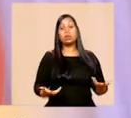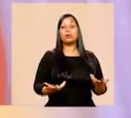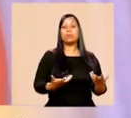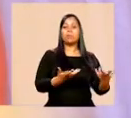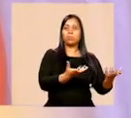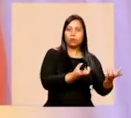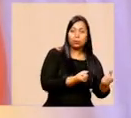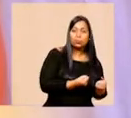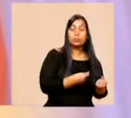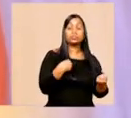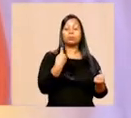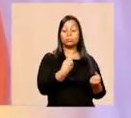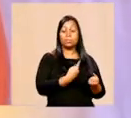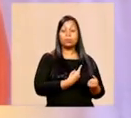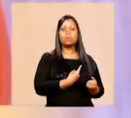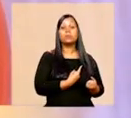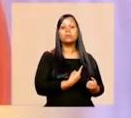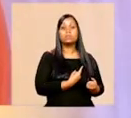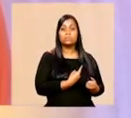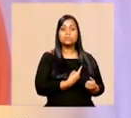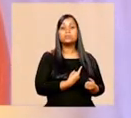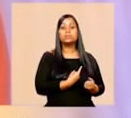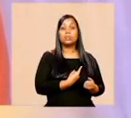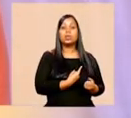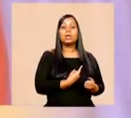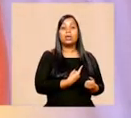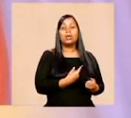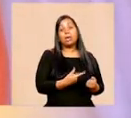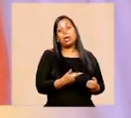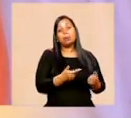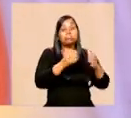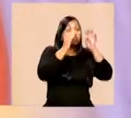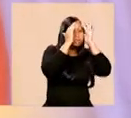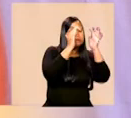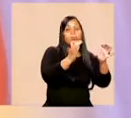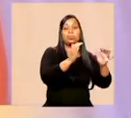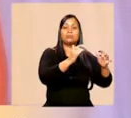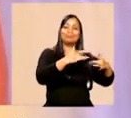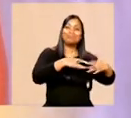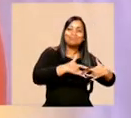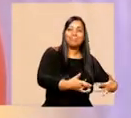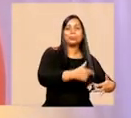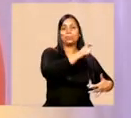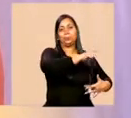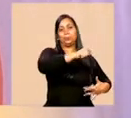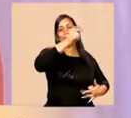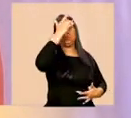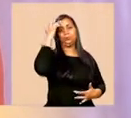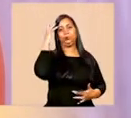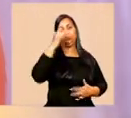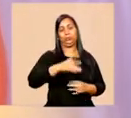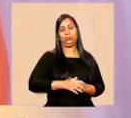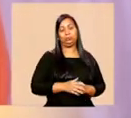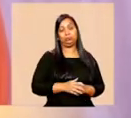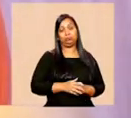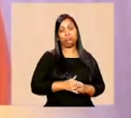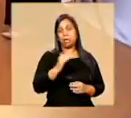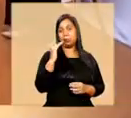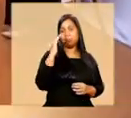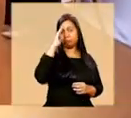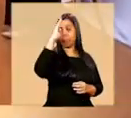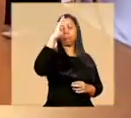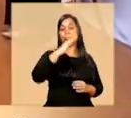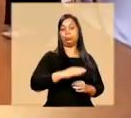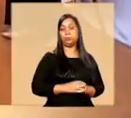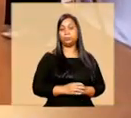que acolhimento, para nós, é sinônimo de respeito e compaixão pelas pessoas, né?